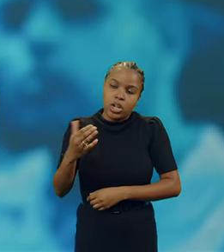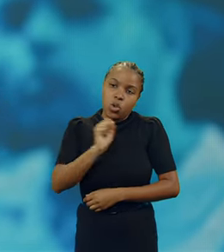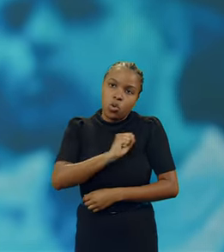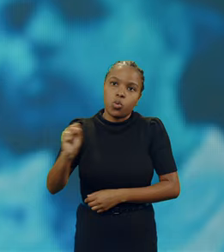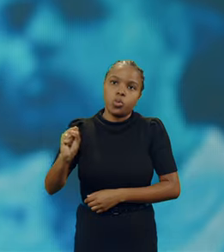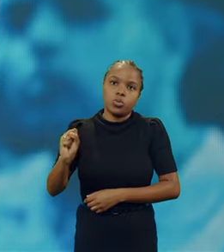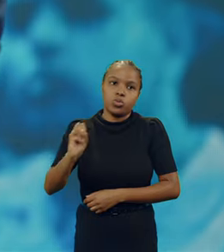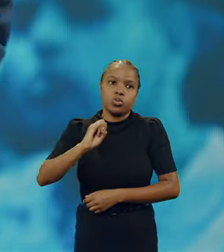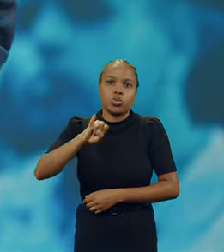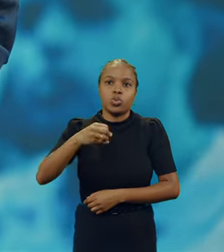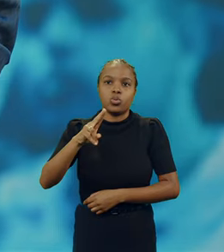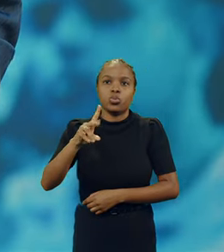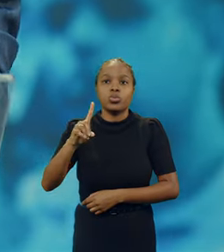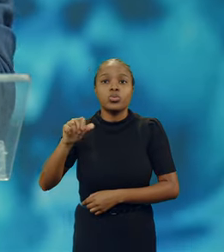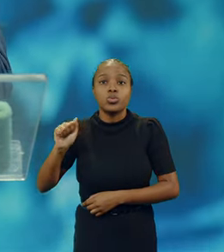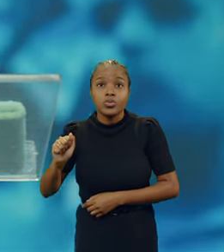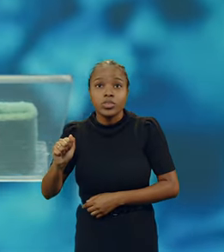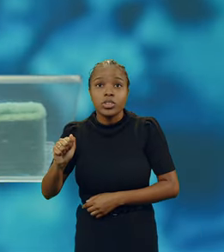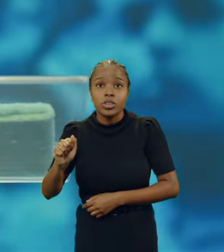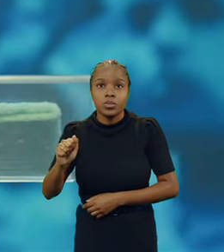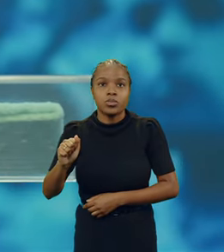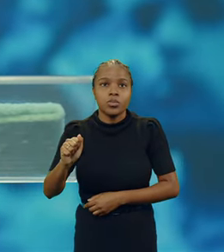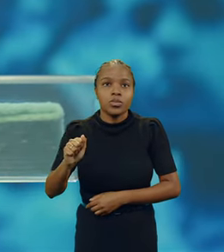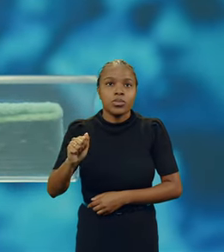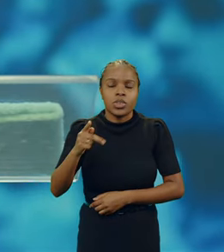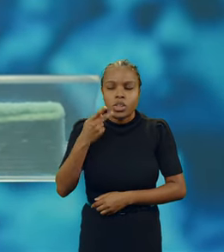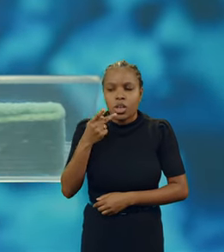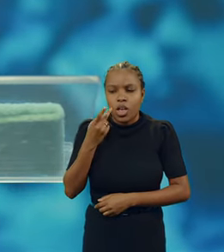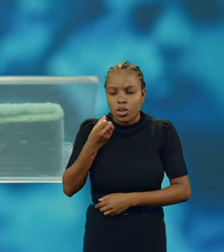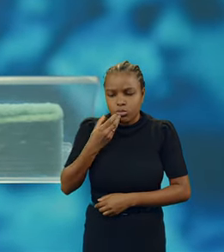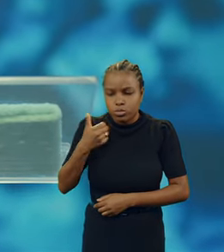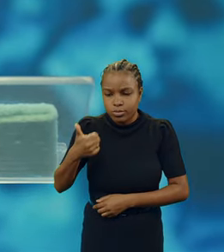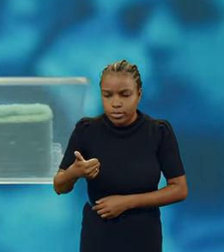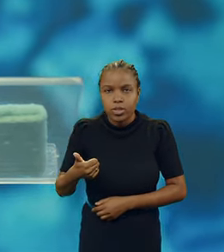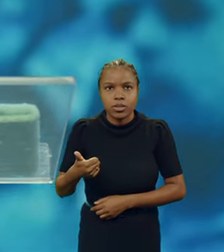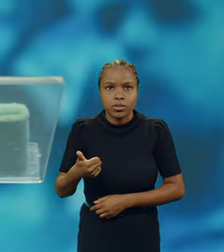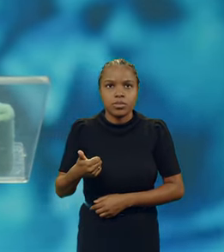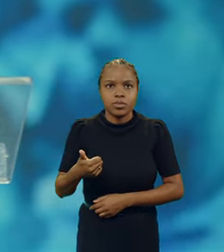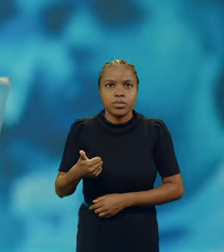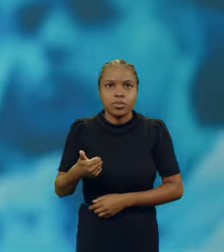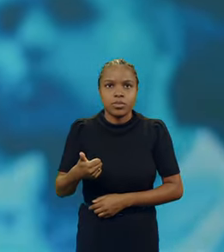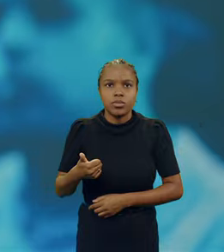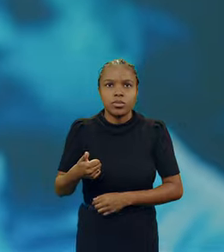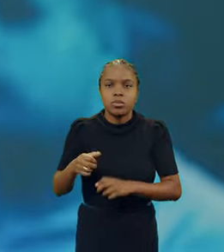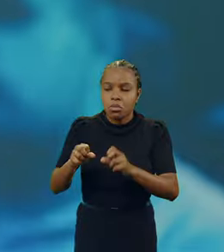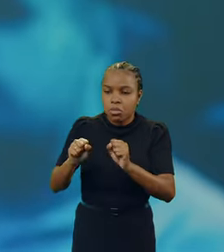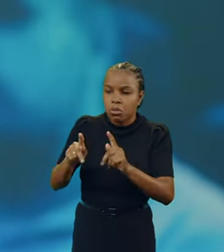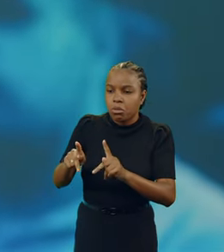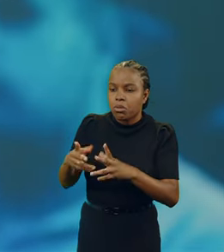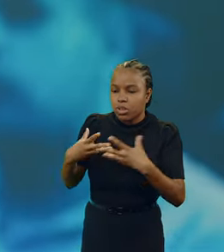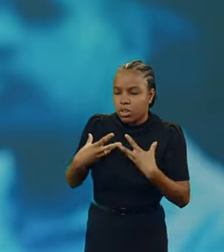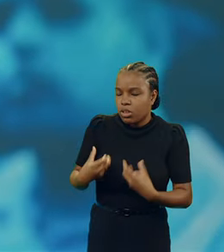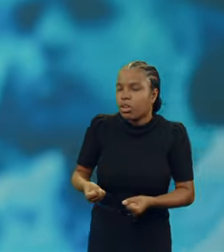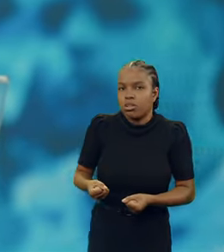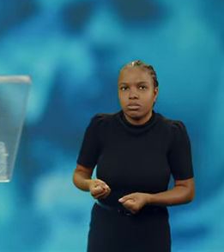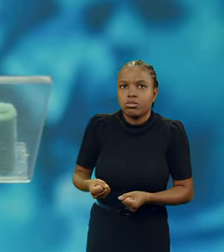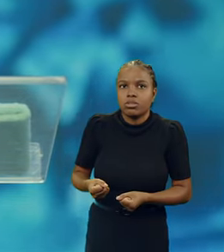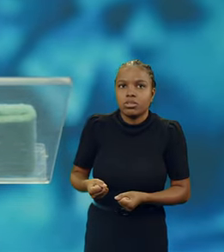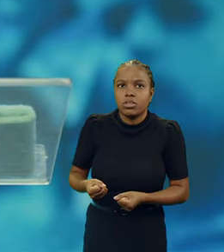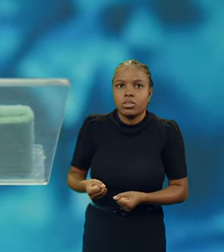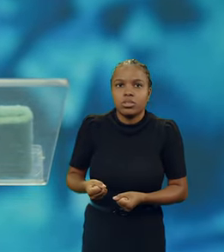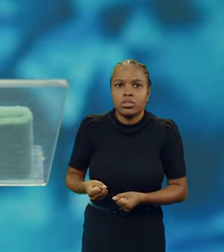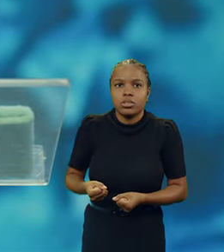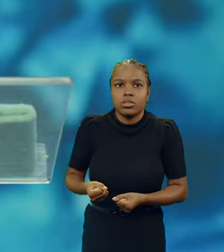E ela chega para Judá e diz: meu sogro, tudo bem? Tá bom, a sentença está decretada. Meu sogro,